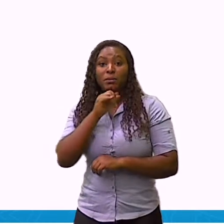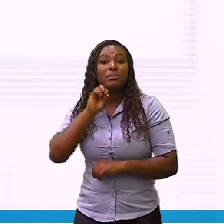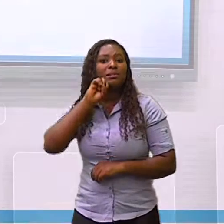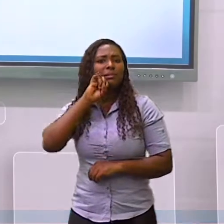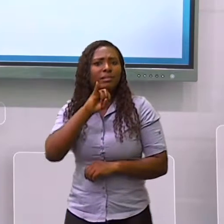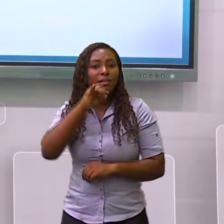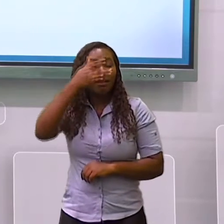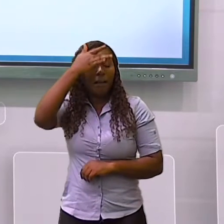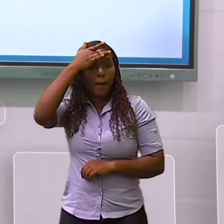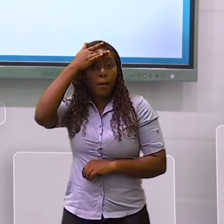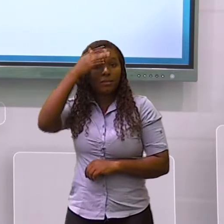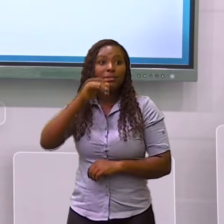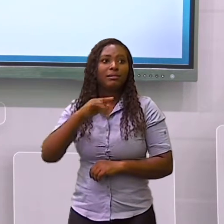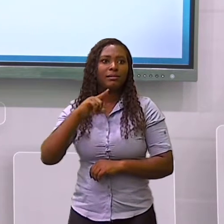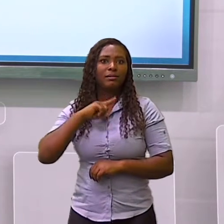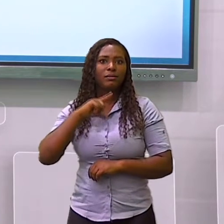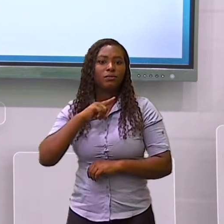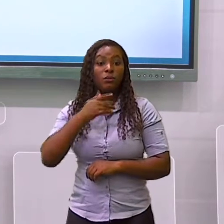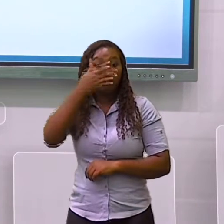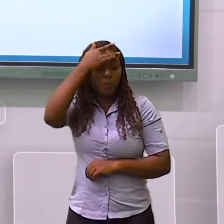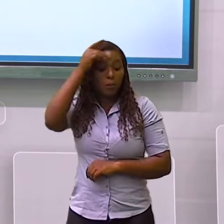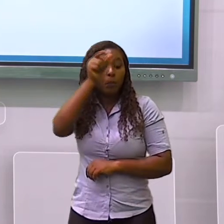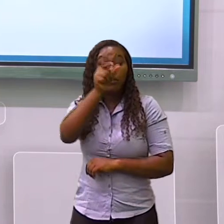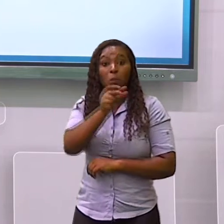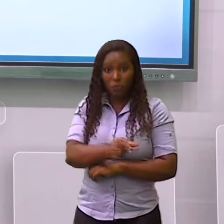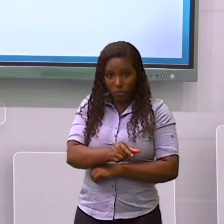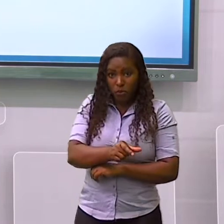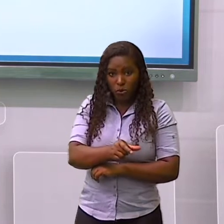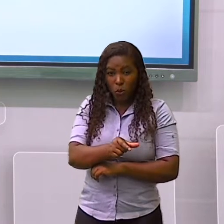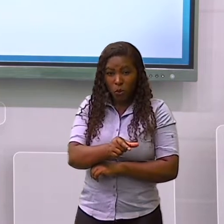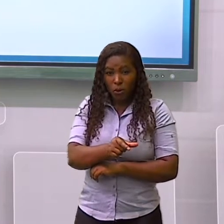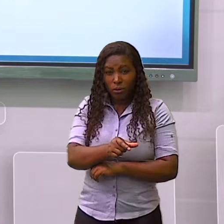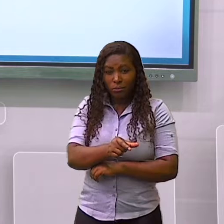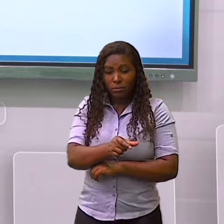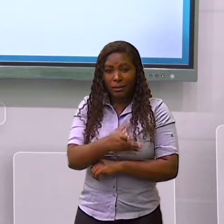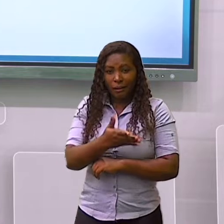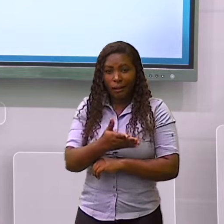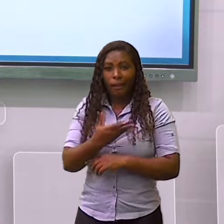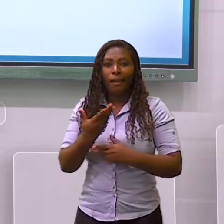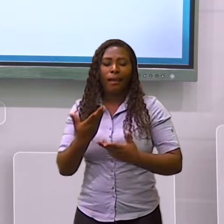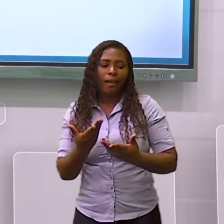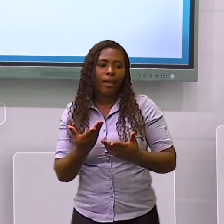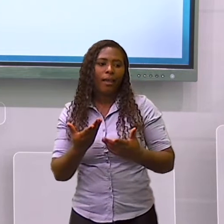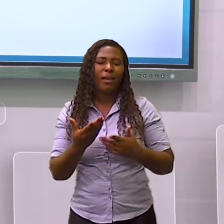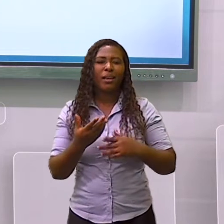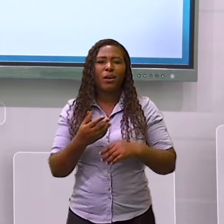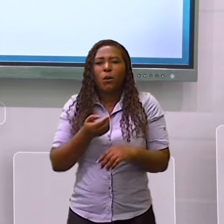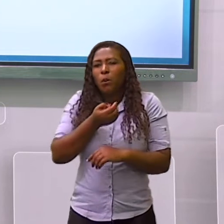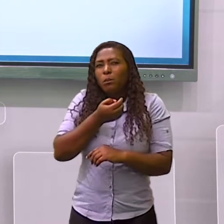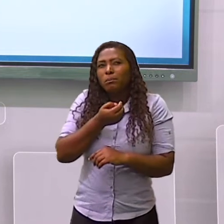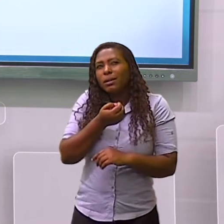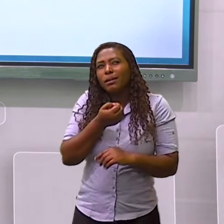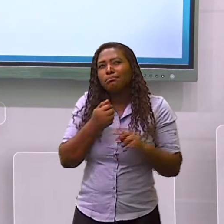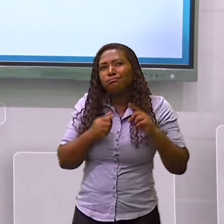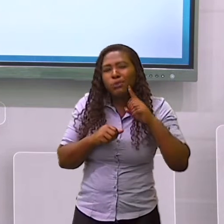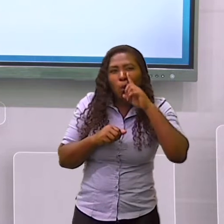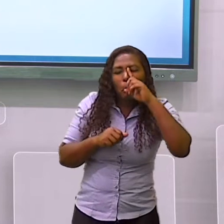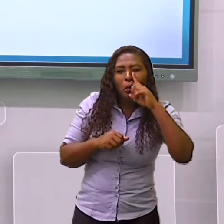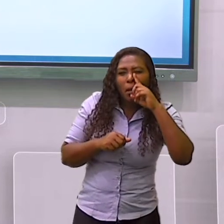de danos ou prejuízos. Caso o perigo seja bloqueado, o risco pode ser